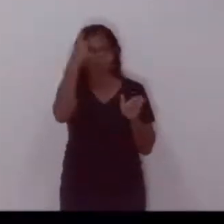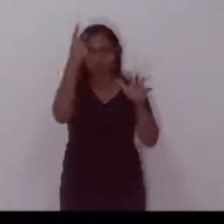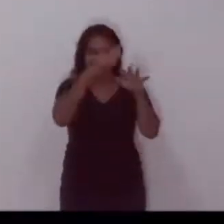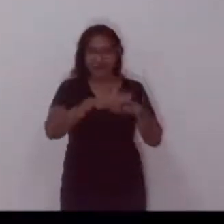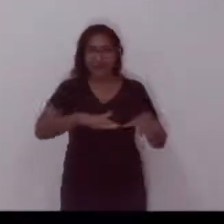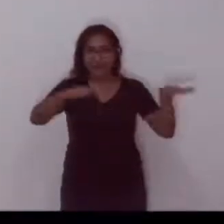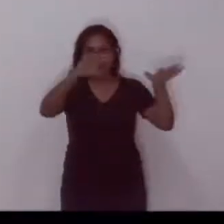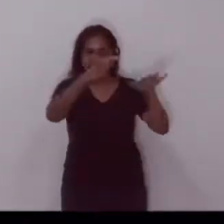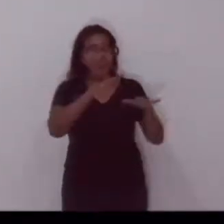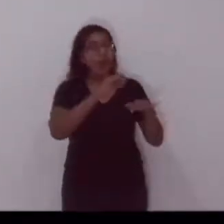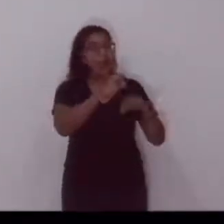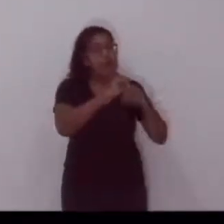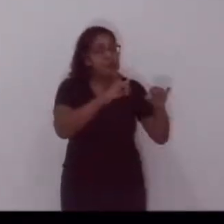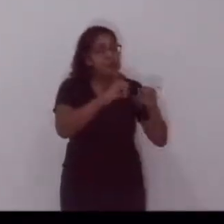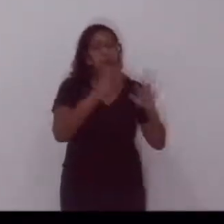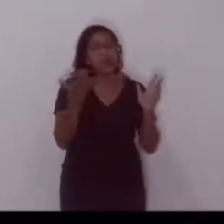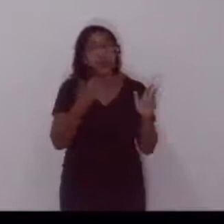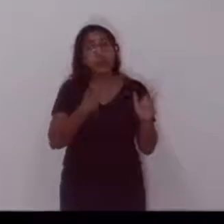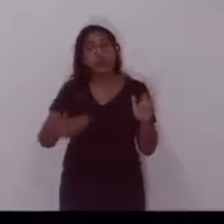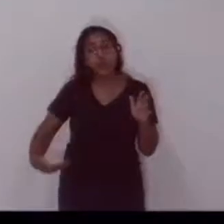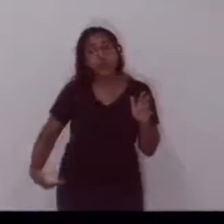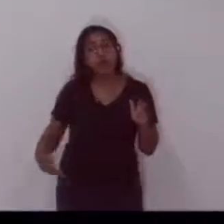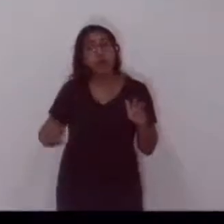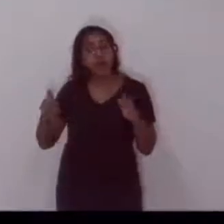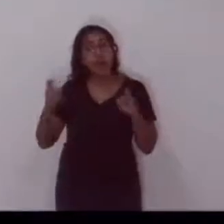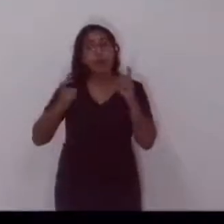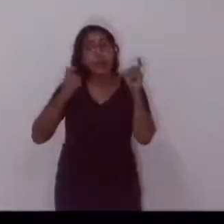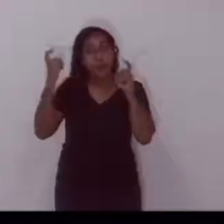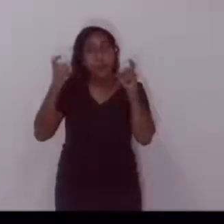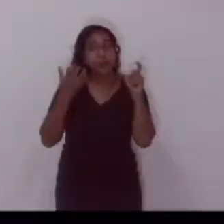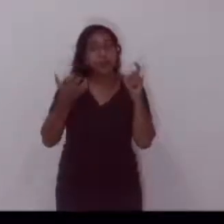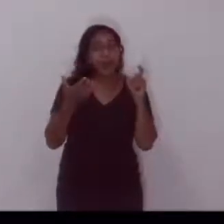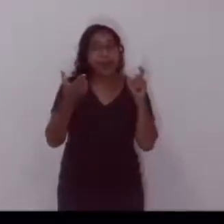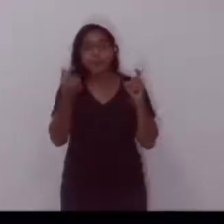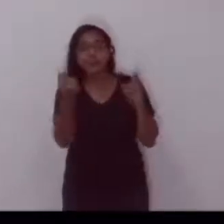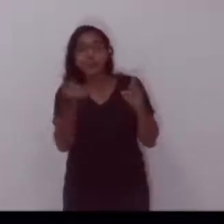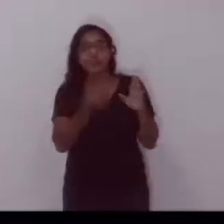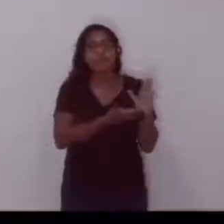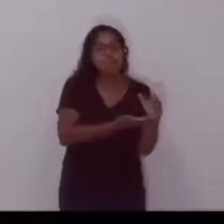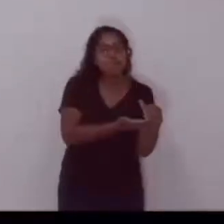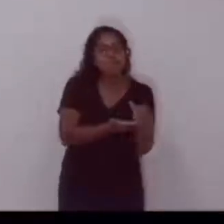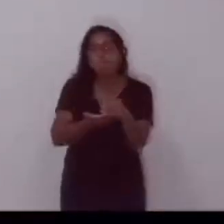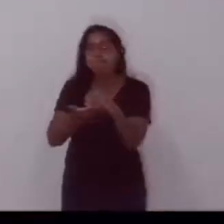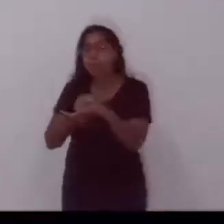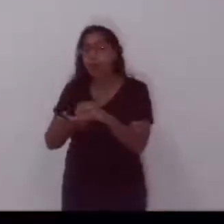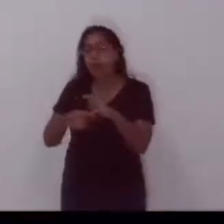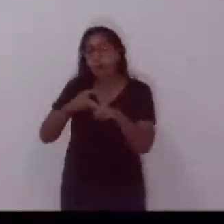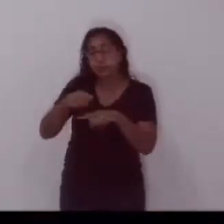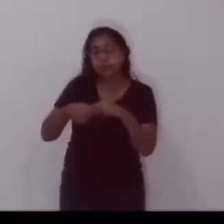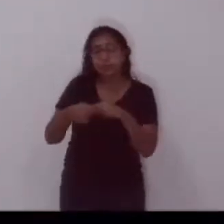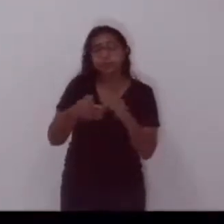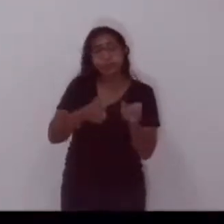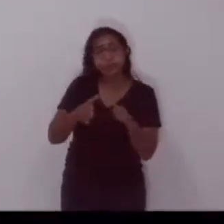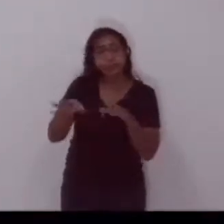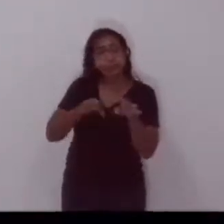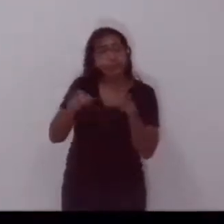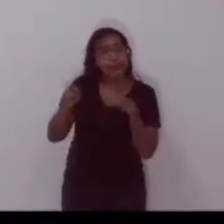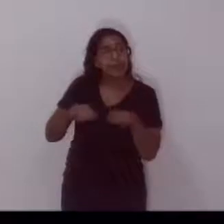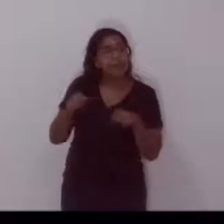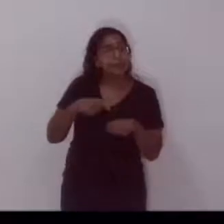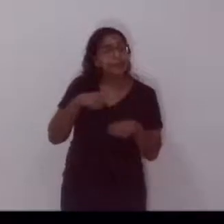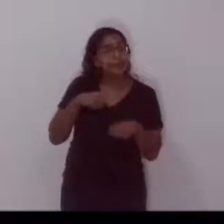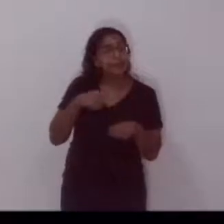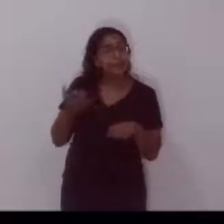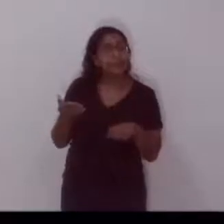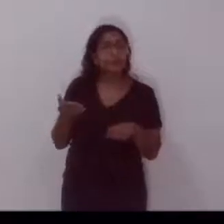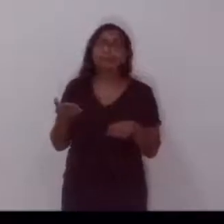está preocupado com uma gestão de usar bem o dinheiro público, se não é isso que eles sentem na pele, com razão, não é?